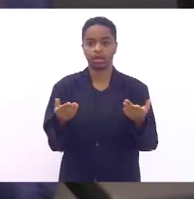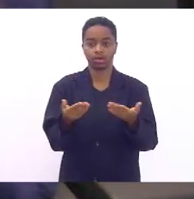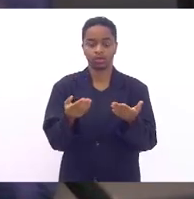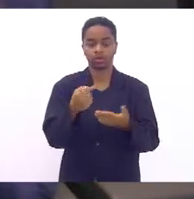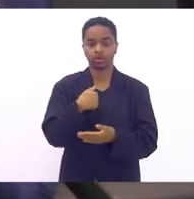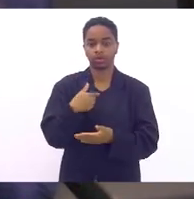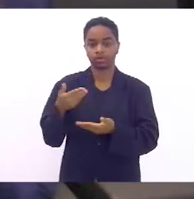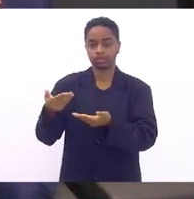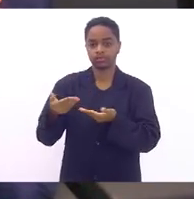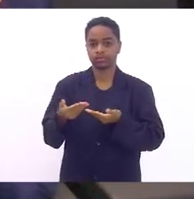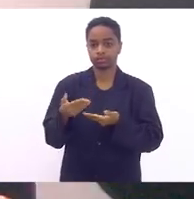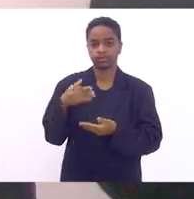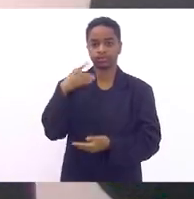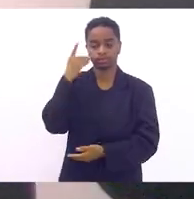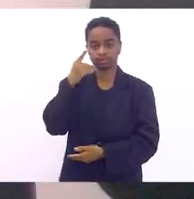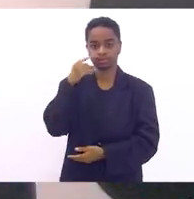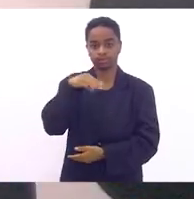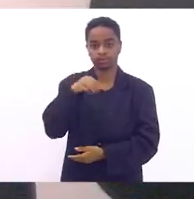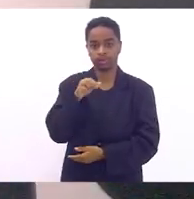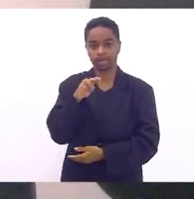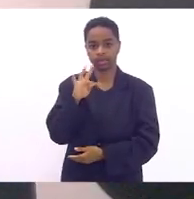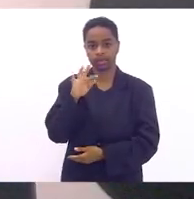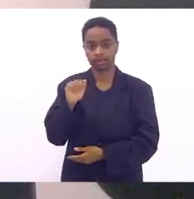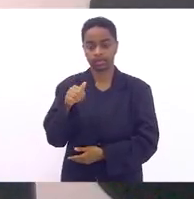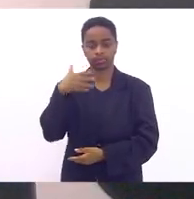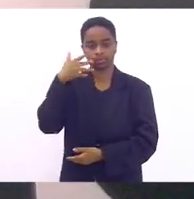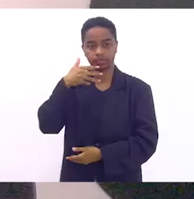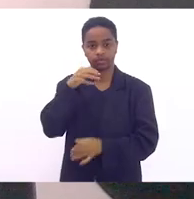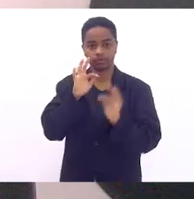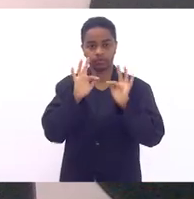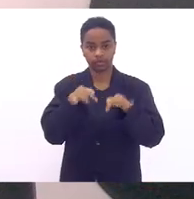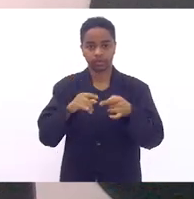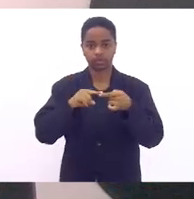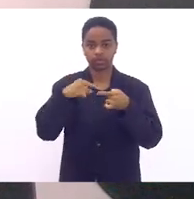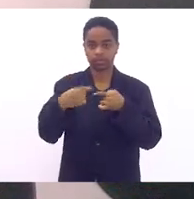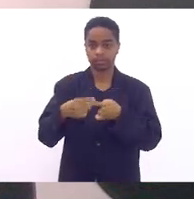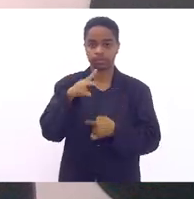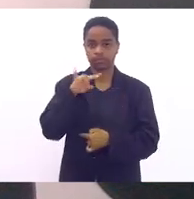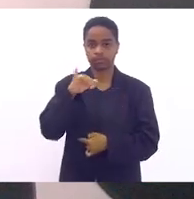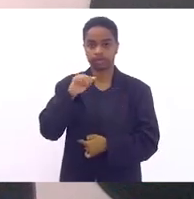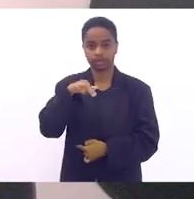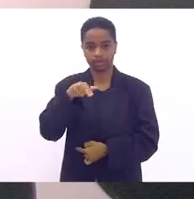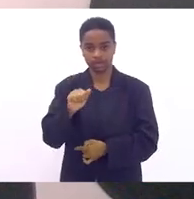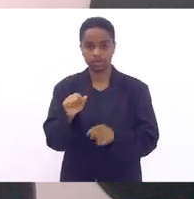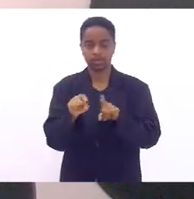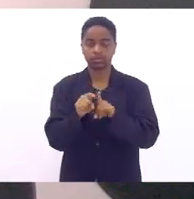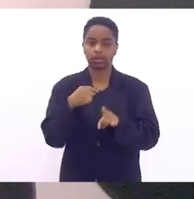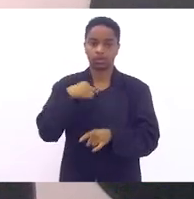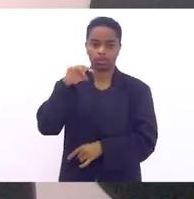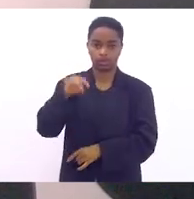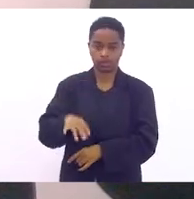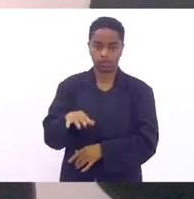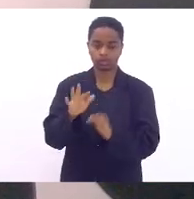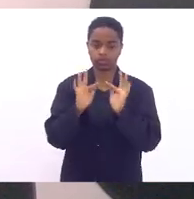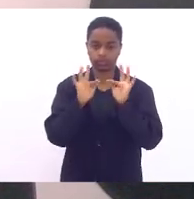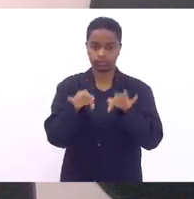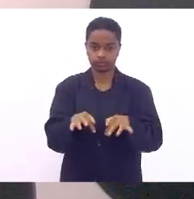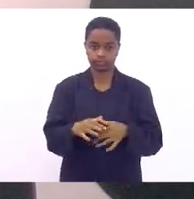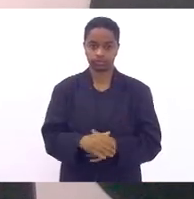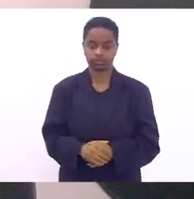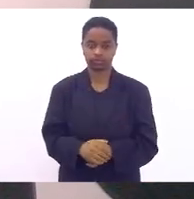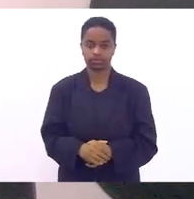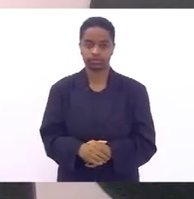a palavra pra deputada Marta paraas suas considerações finais depois Dr Viana e eu faço aqui o encerramento